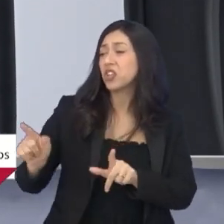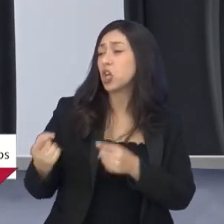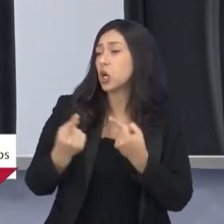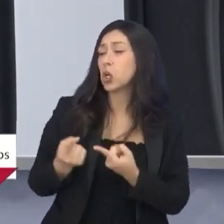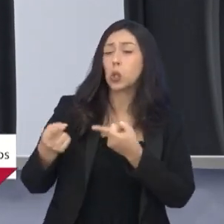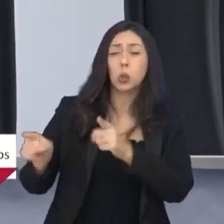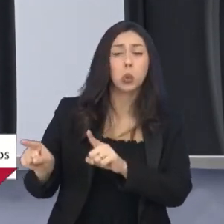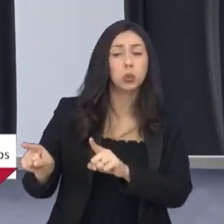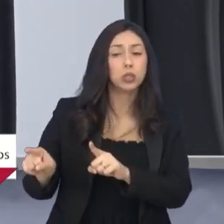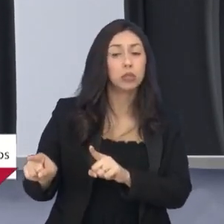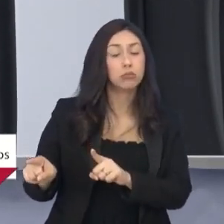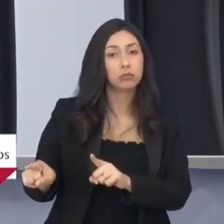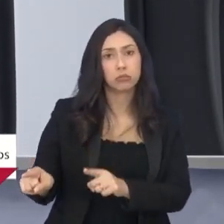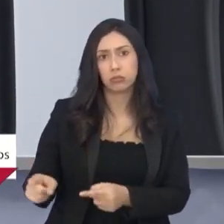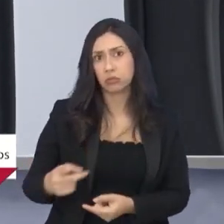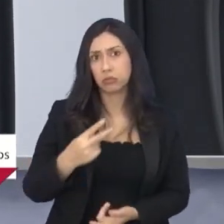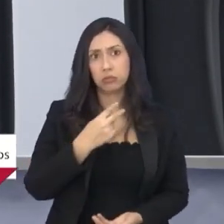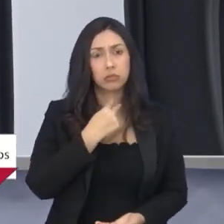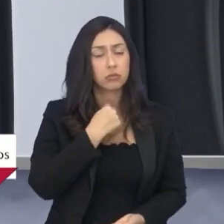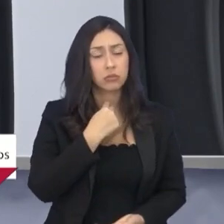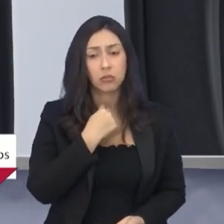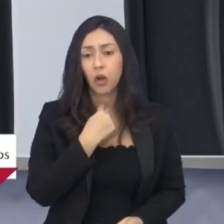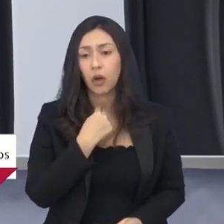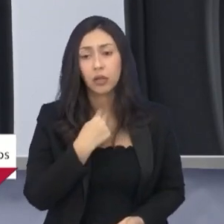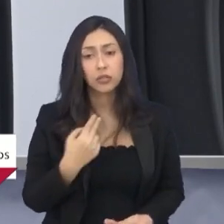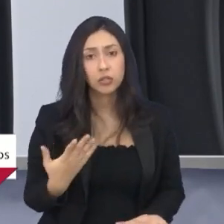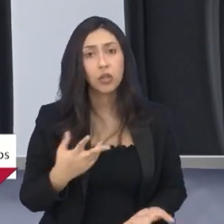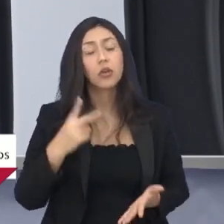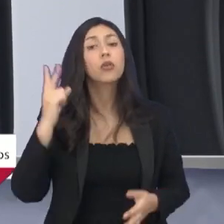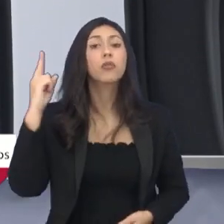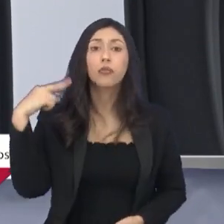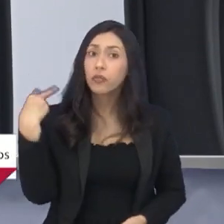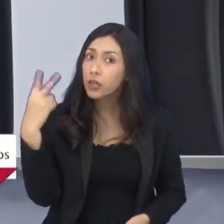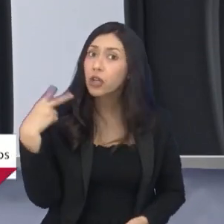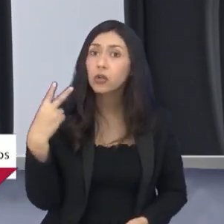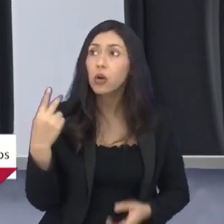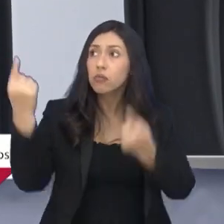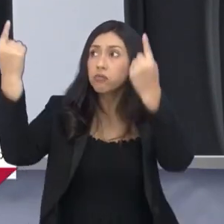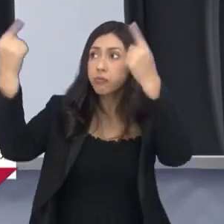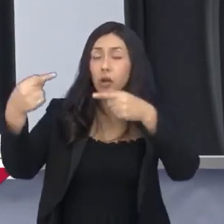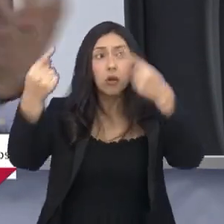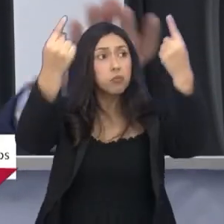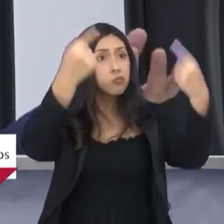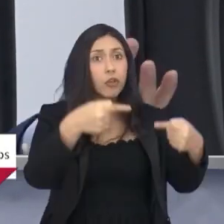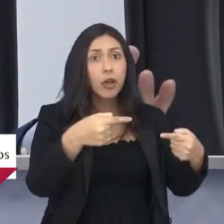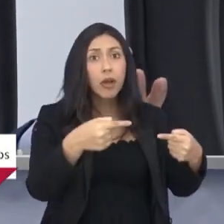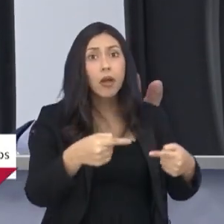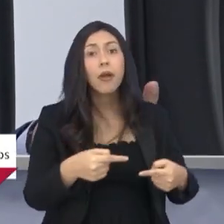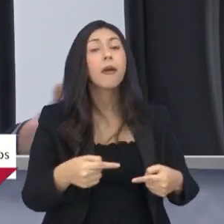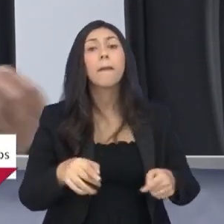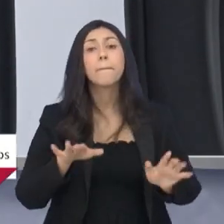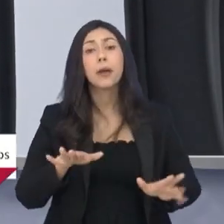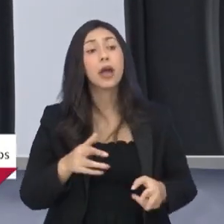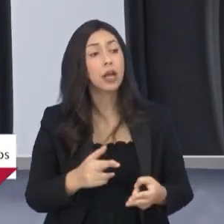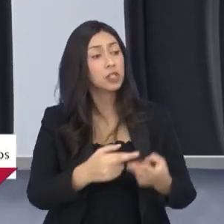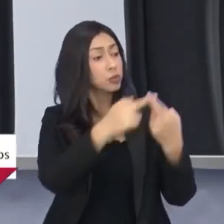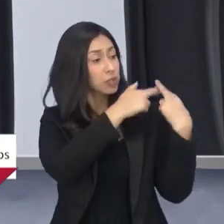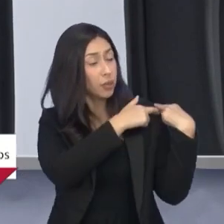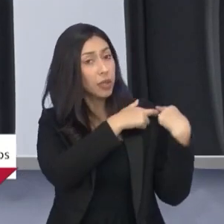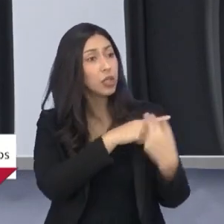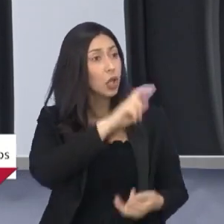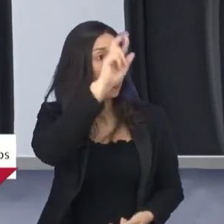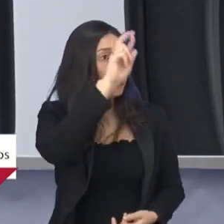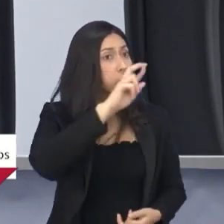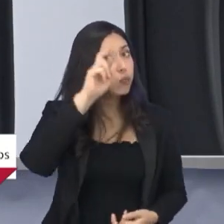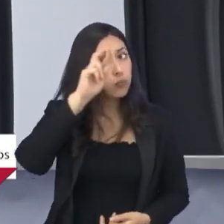diante de uma divergência política o vereador o vereador compete não só fiscalizar como também legislar